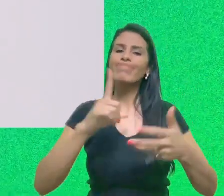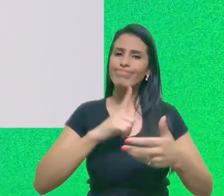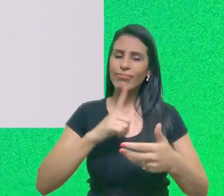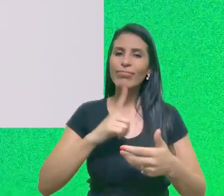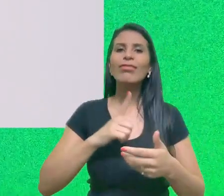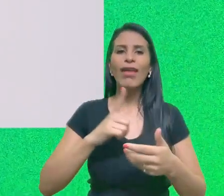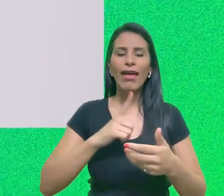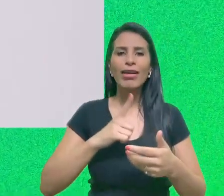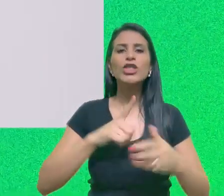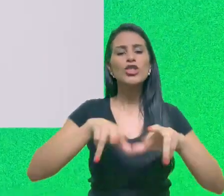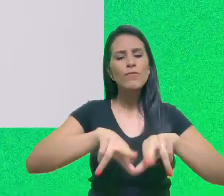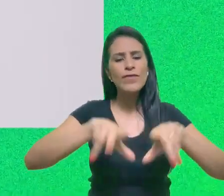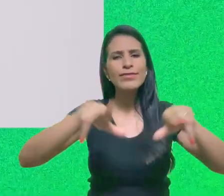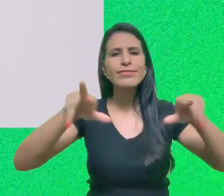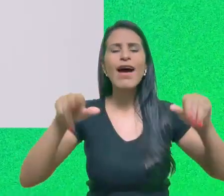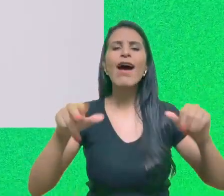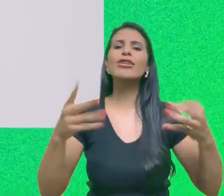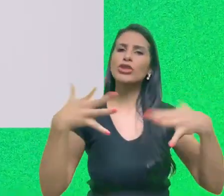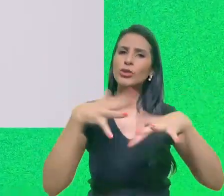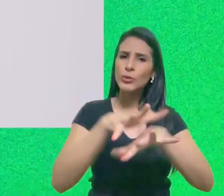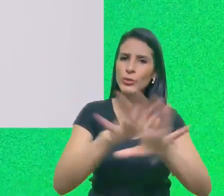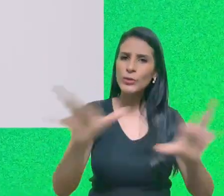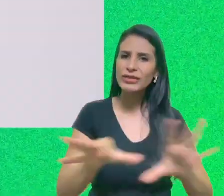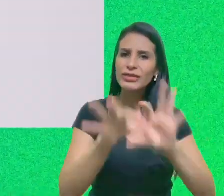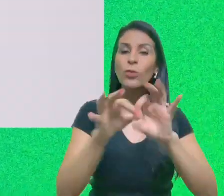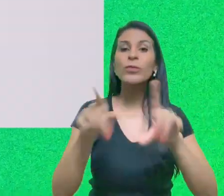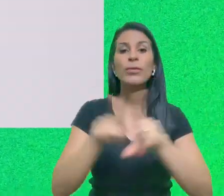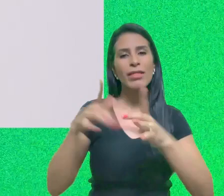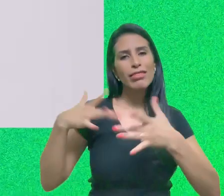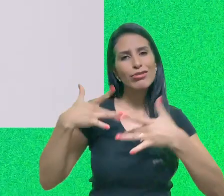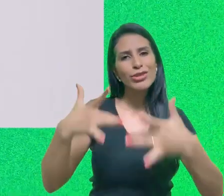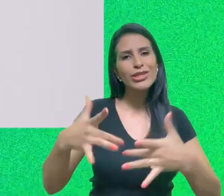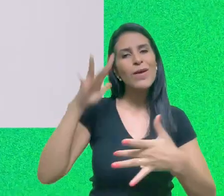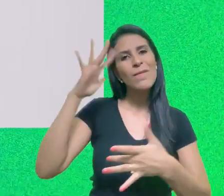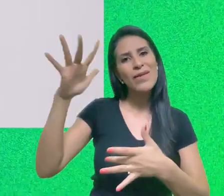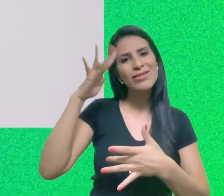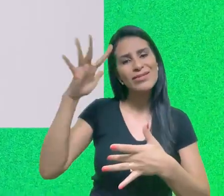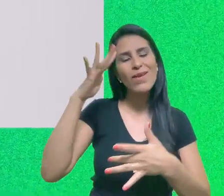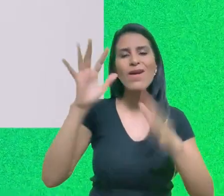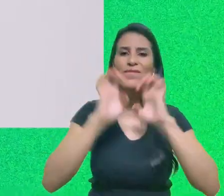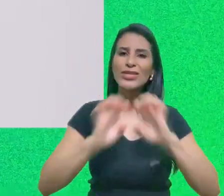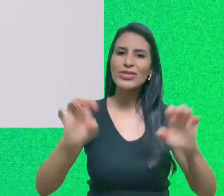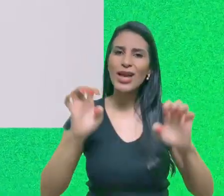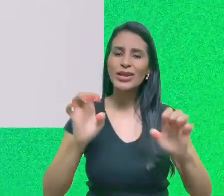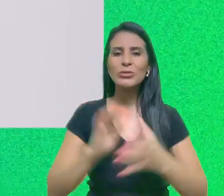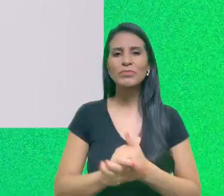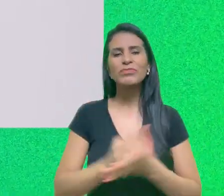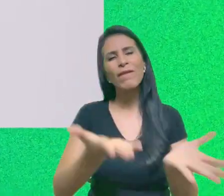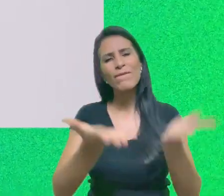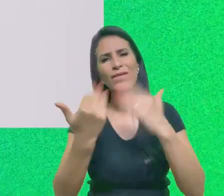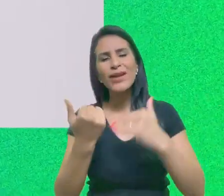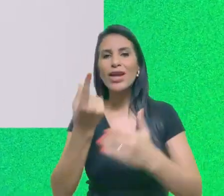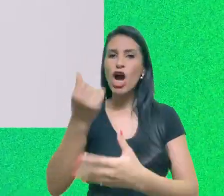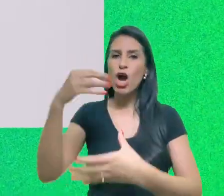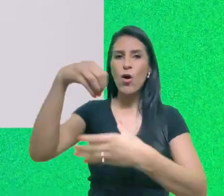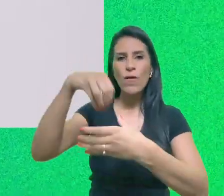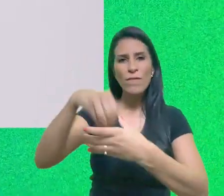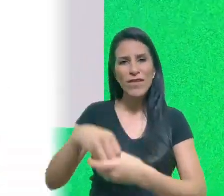aberta, atraente e acolhedora inclui a diversidade e se dedica à reflexão do